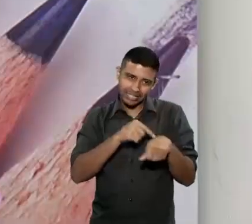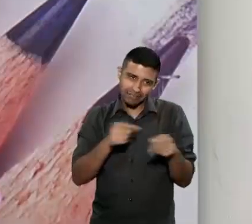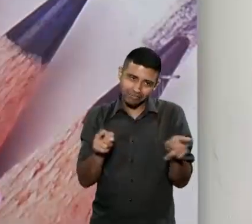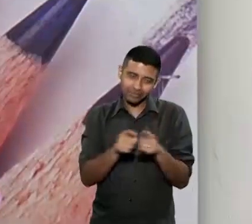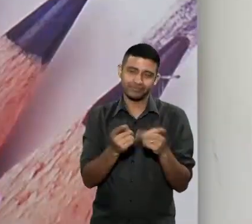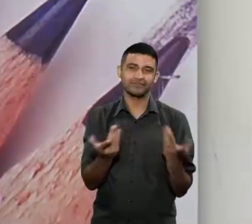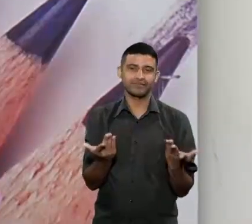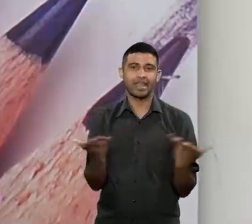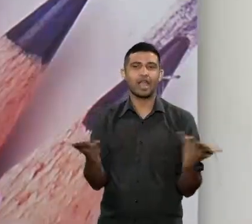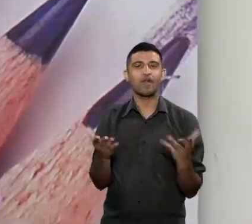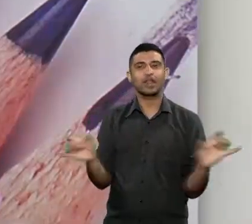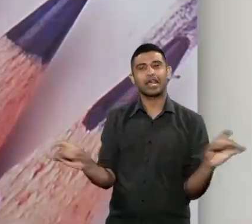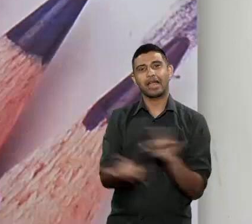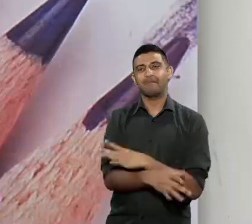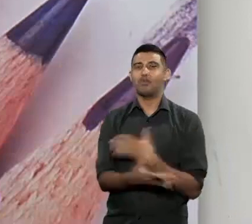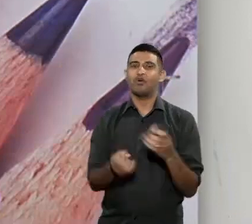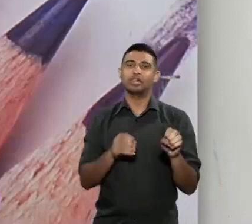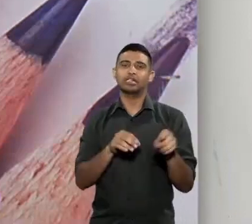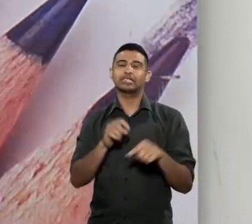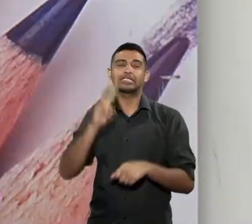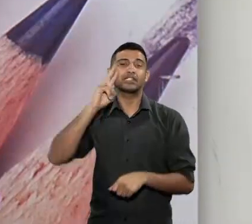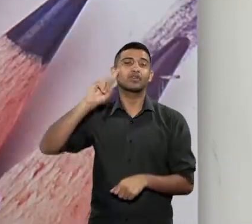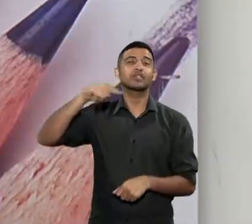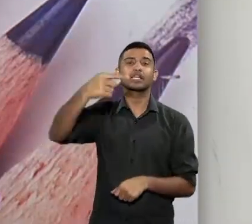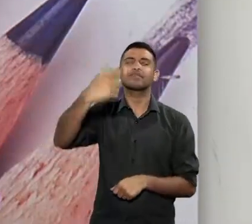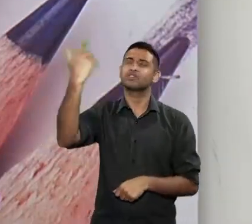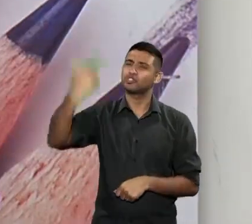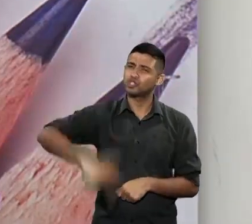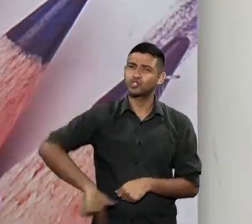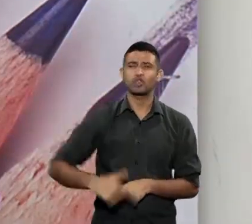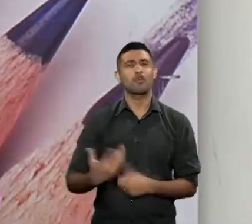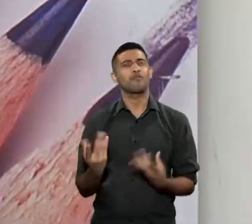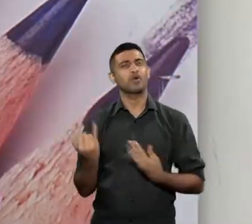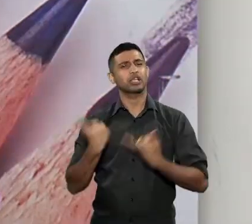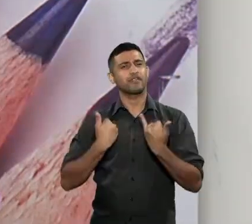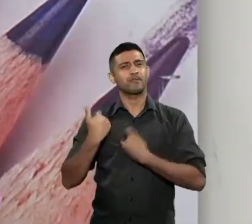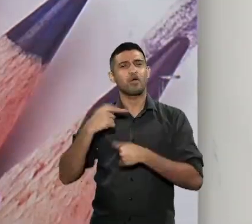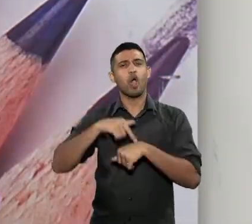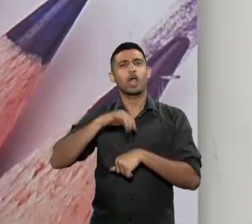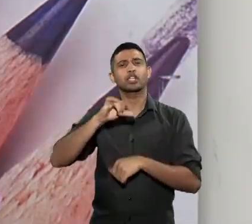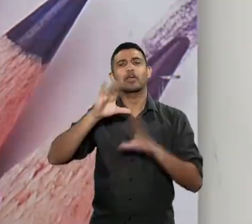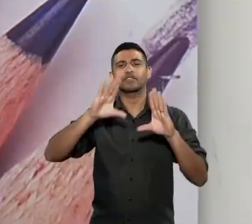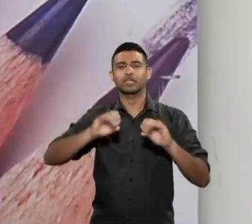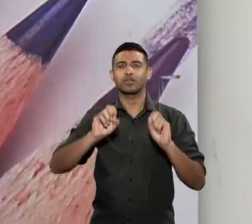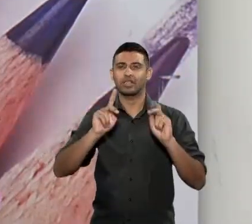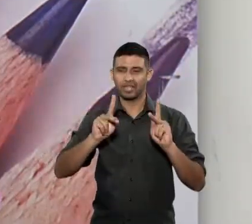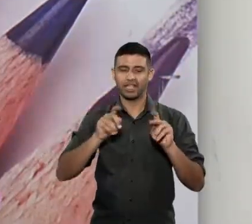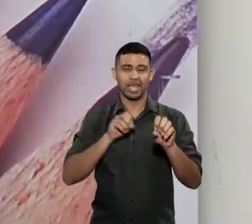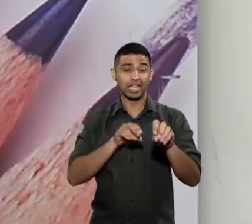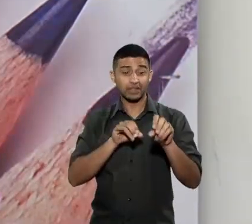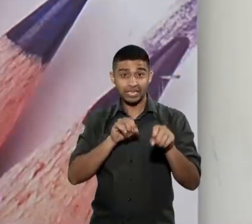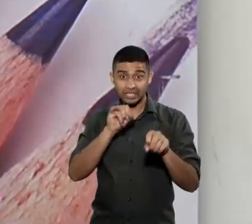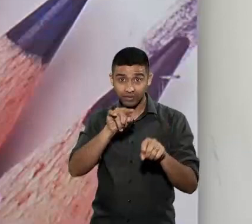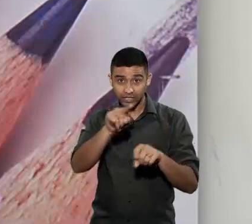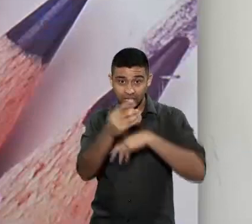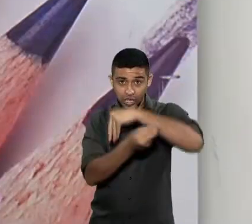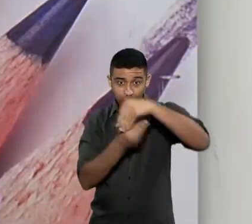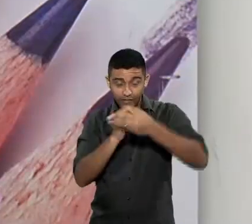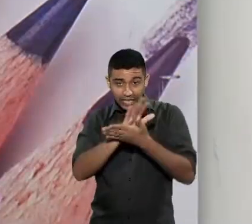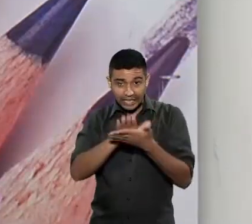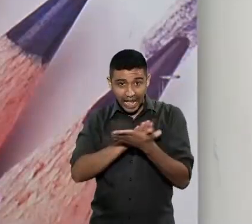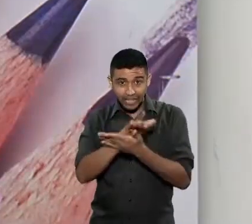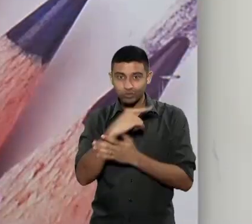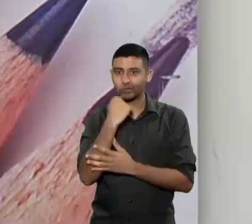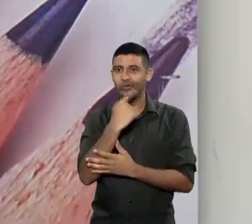curto. Isso. O nosso programa fica por aqui, na segunda-feira que vem tem muito mais às 9 horas da noite. Educação, se